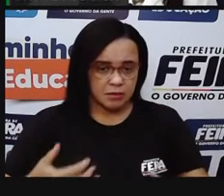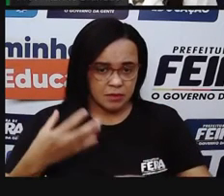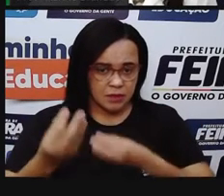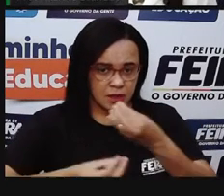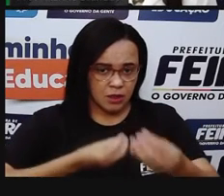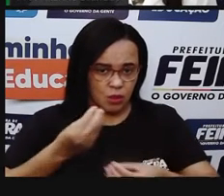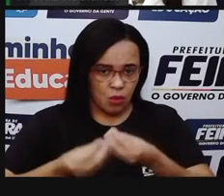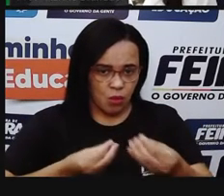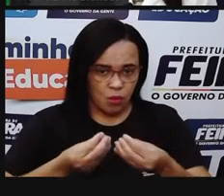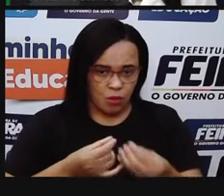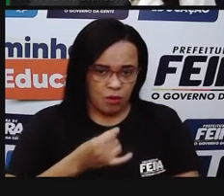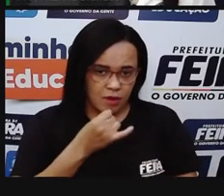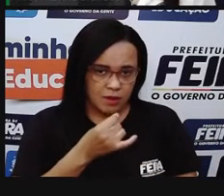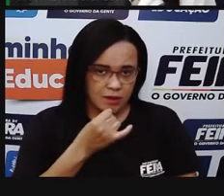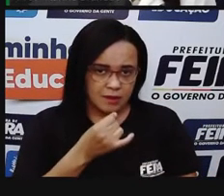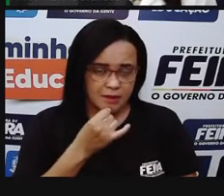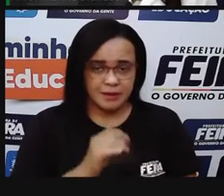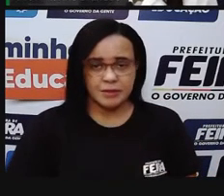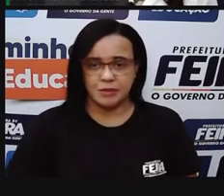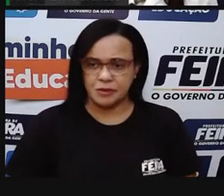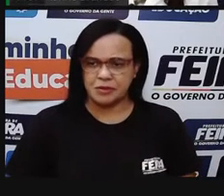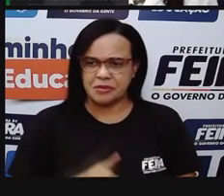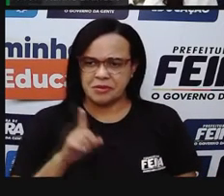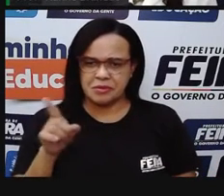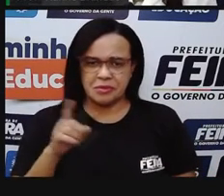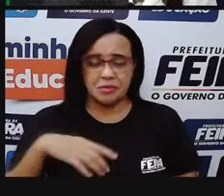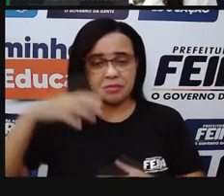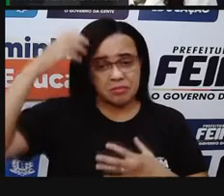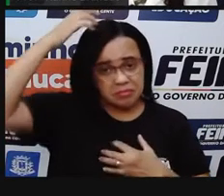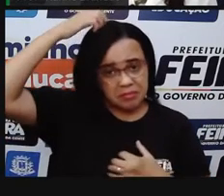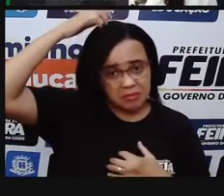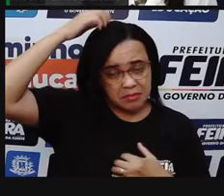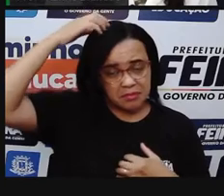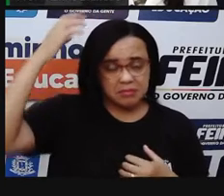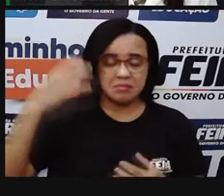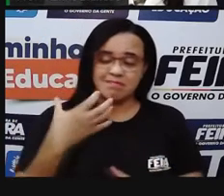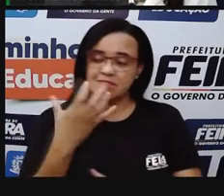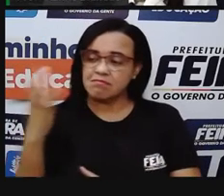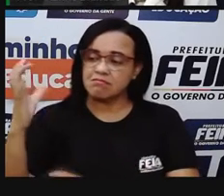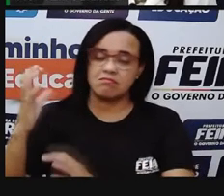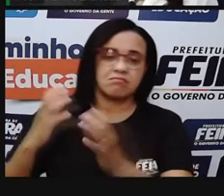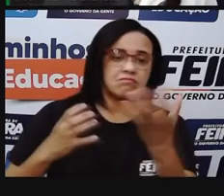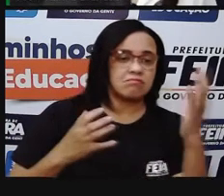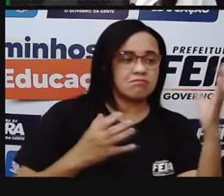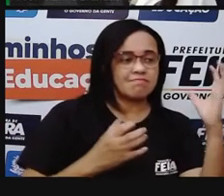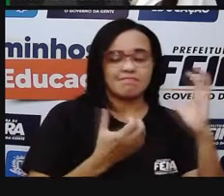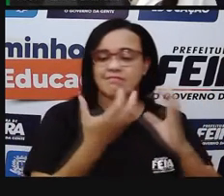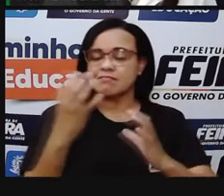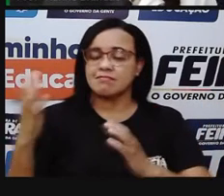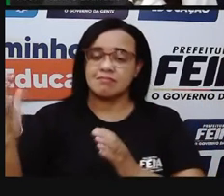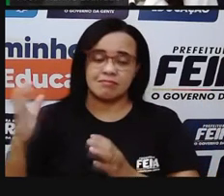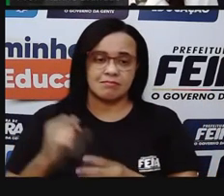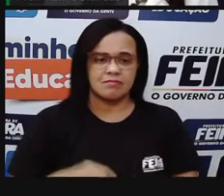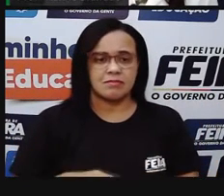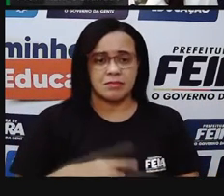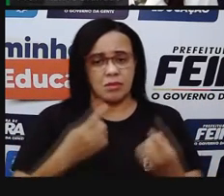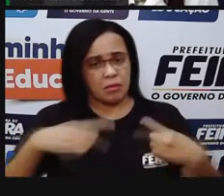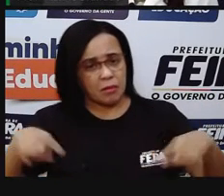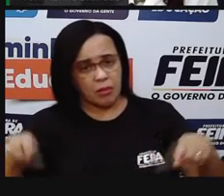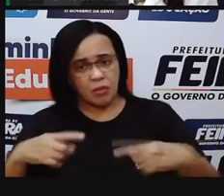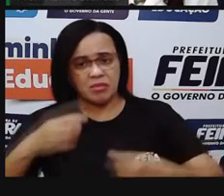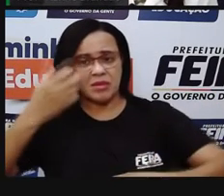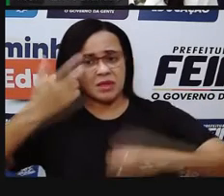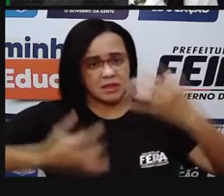Mas não é macaco, baby, é meu irmão. Porém, durou pouquíssimo tempo essa incrível curtição, pois o